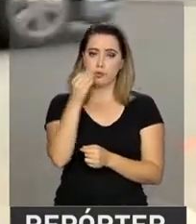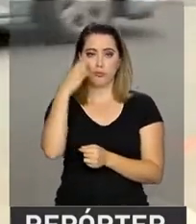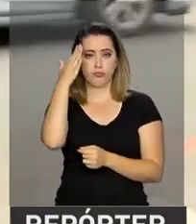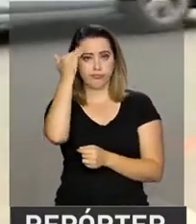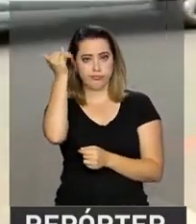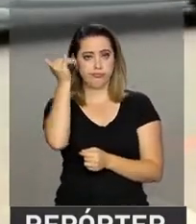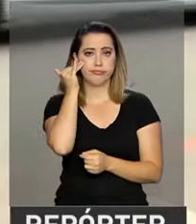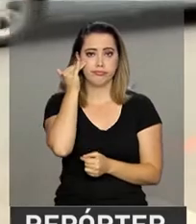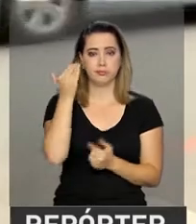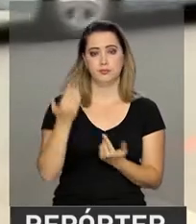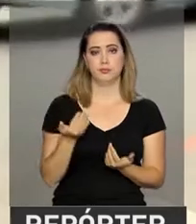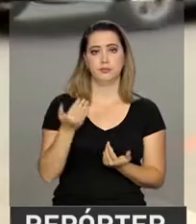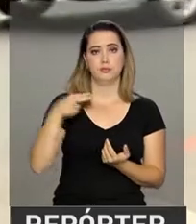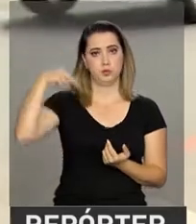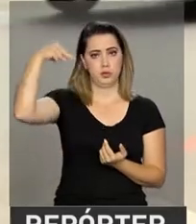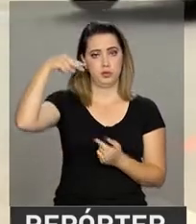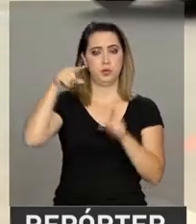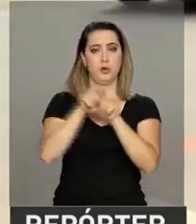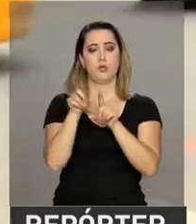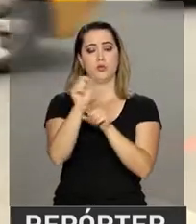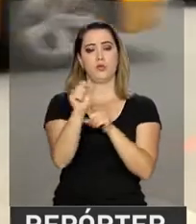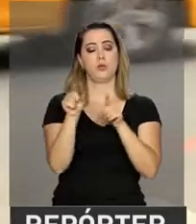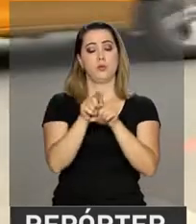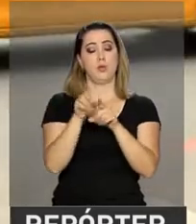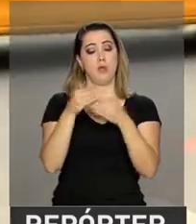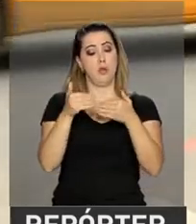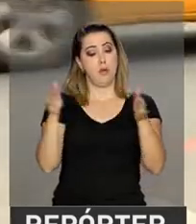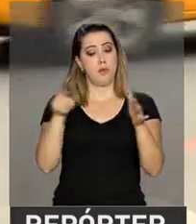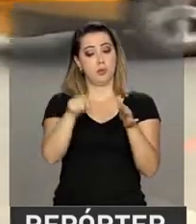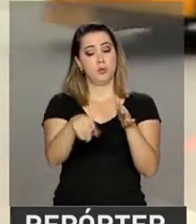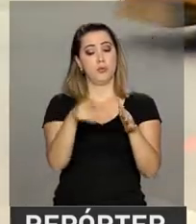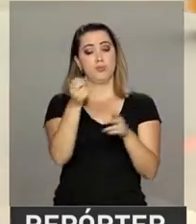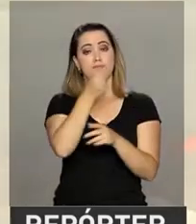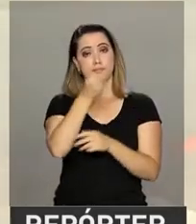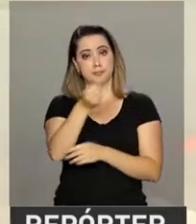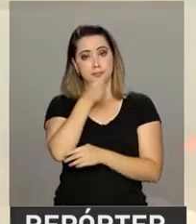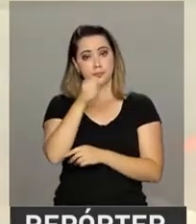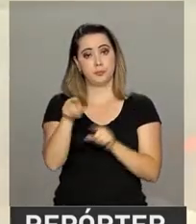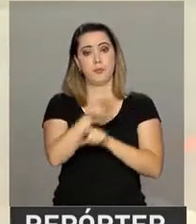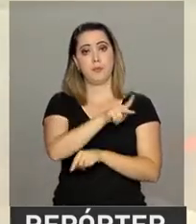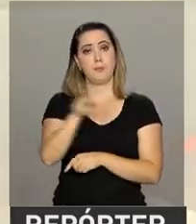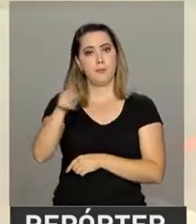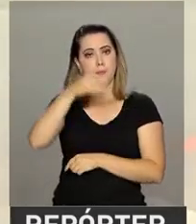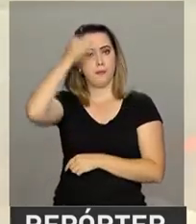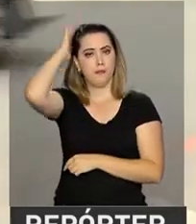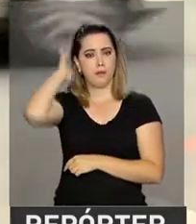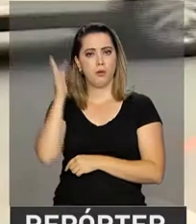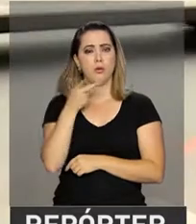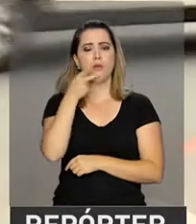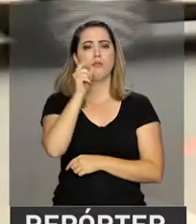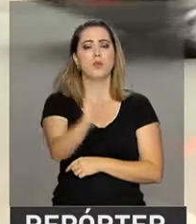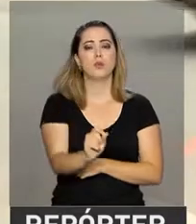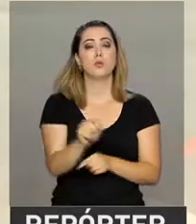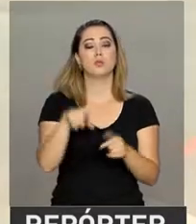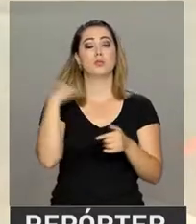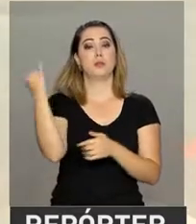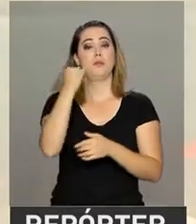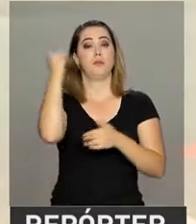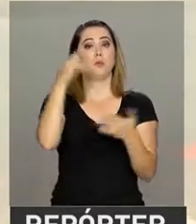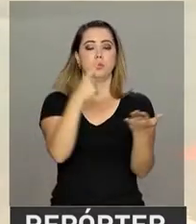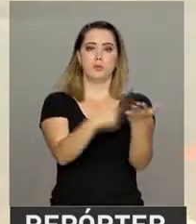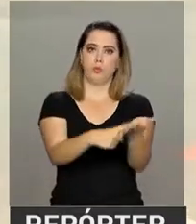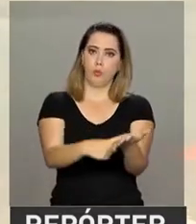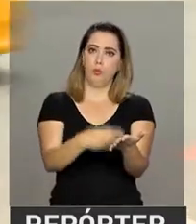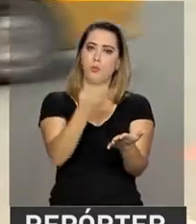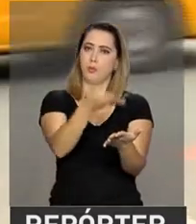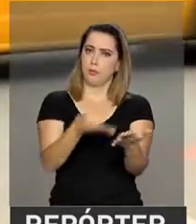Norte. Em seu discurso na abertura da Assembleia Geral da ONU nesta terça-feira, o presidente Michel Temer destacou a importância do